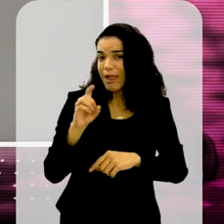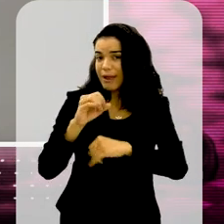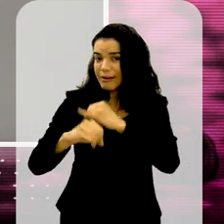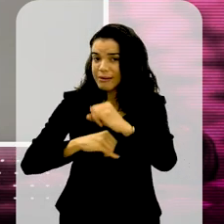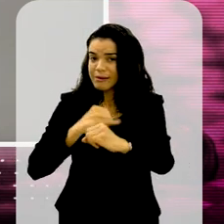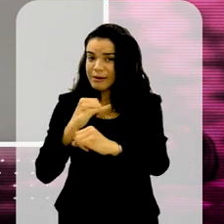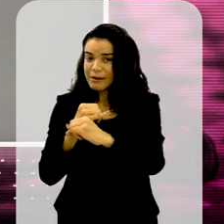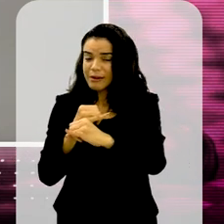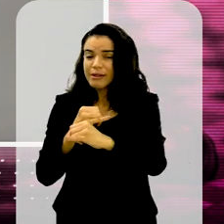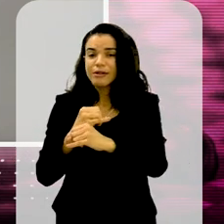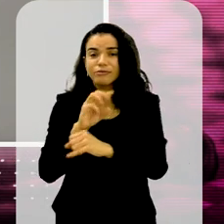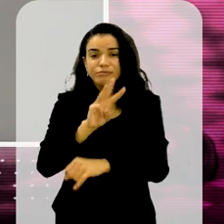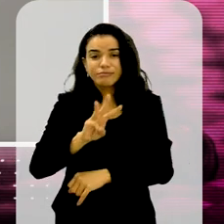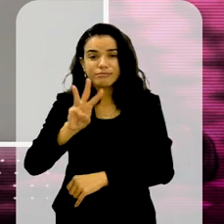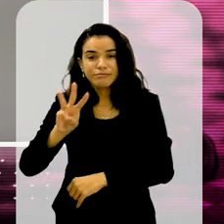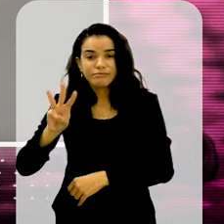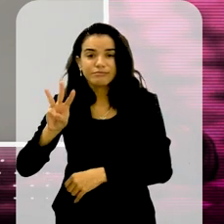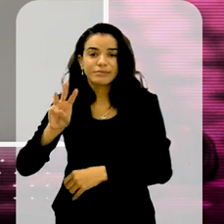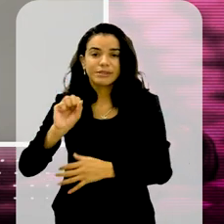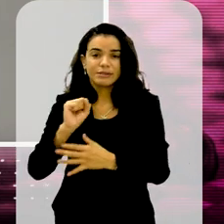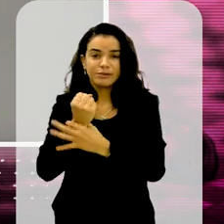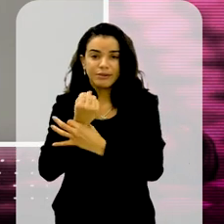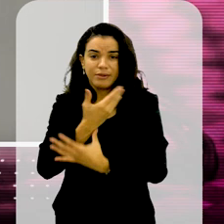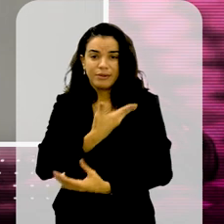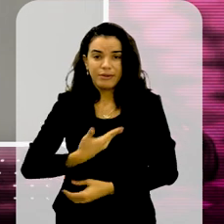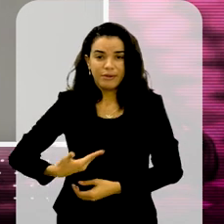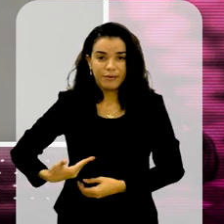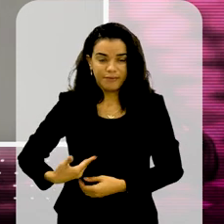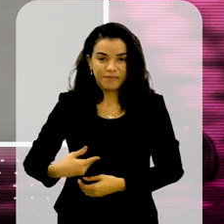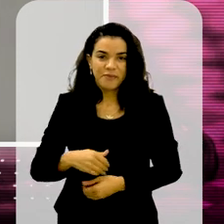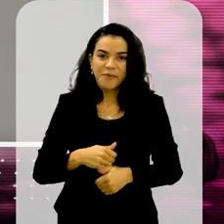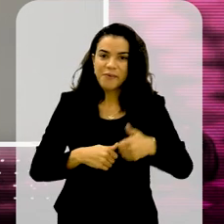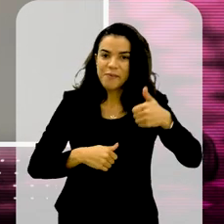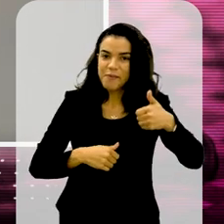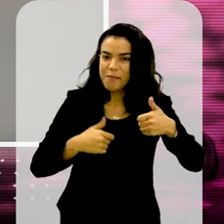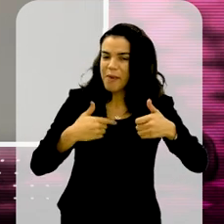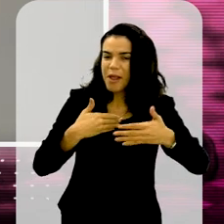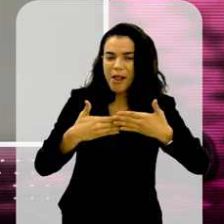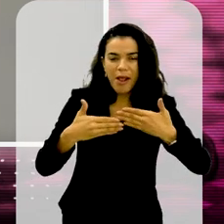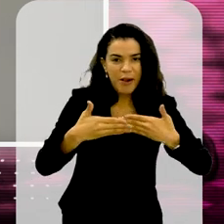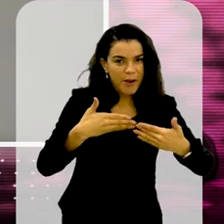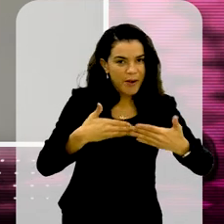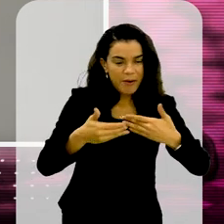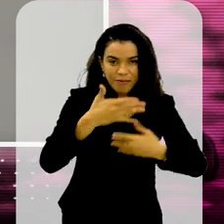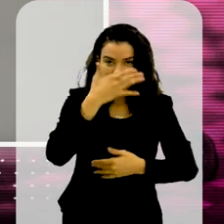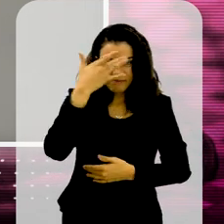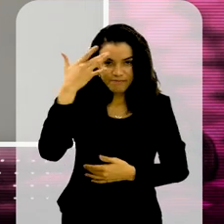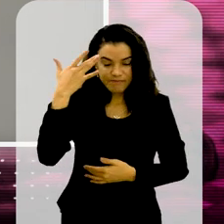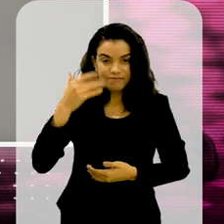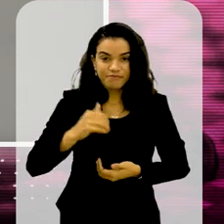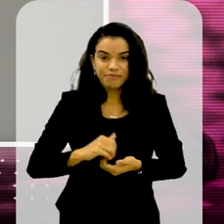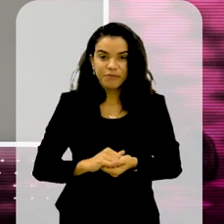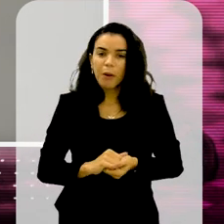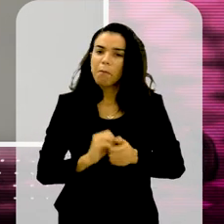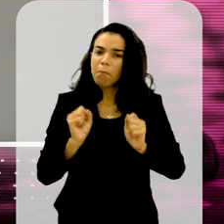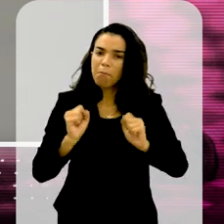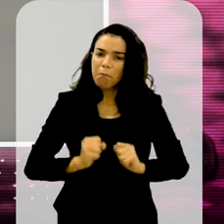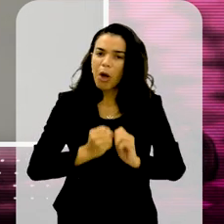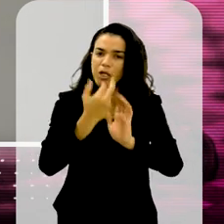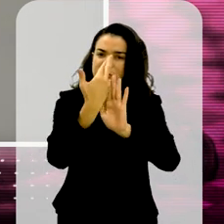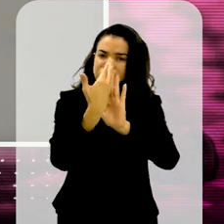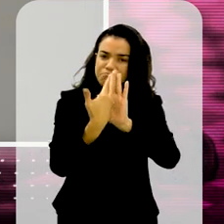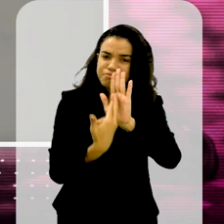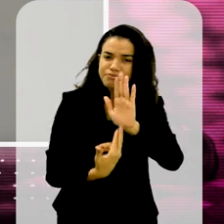da Delegacia de Segurança Pública. Eu sempre indico esse primeiro passo para qualquer pessoa. Então, você pode relatar ali